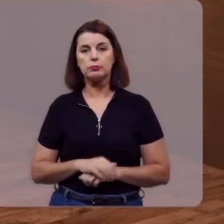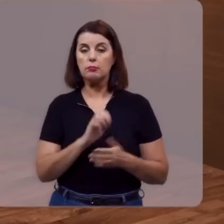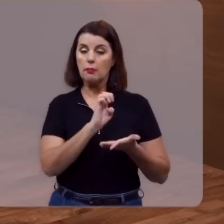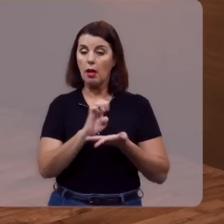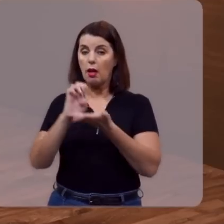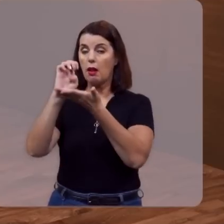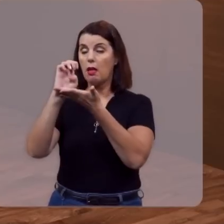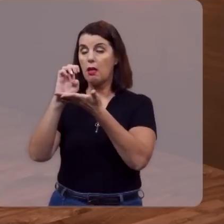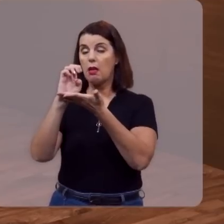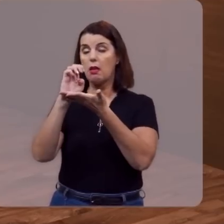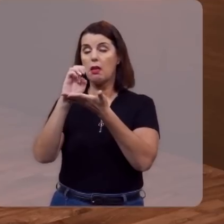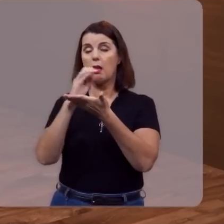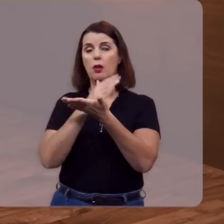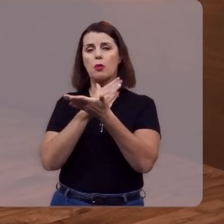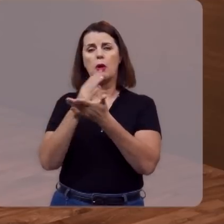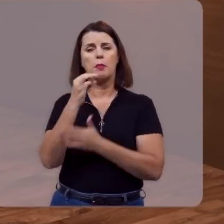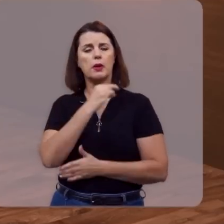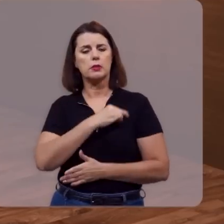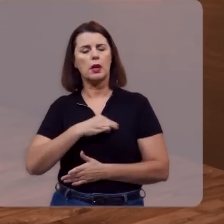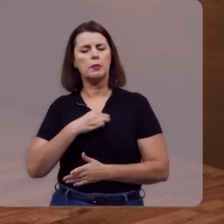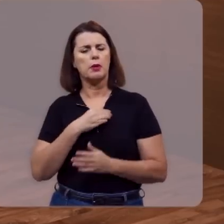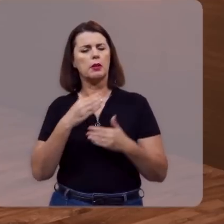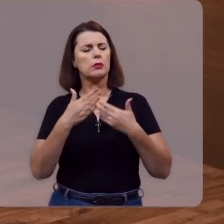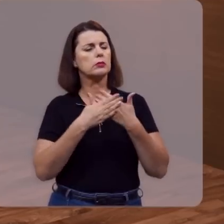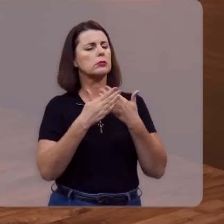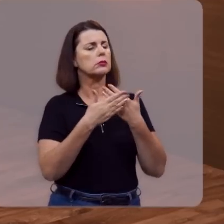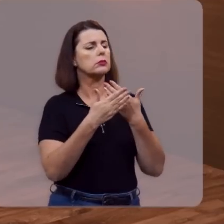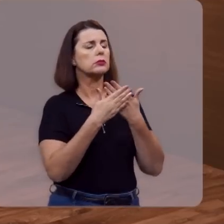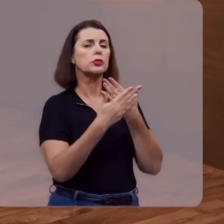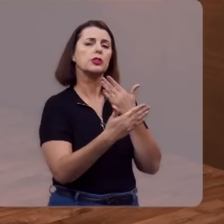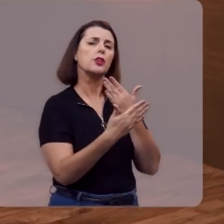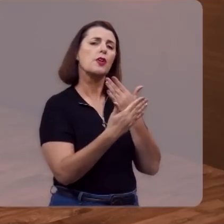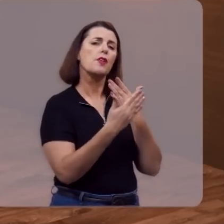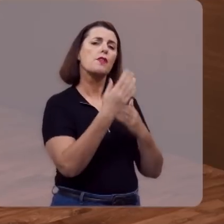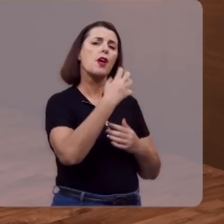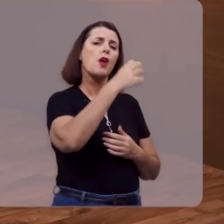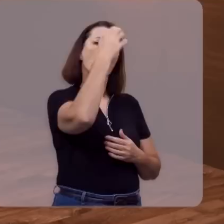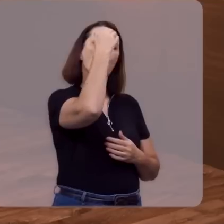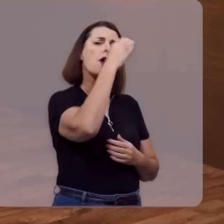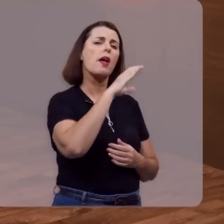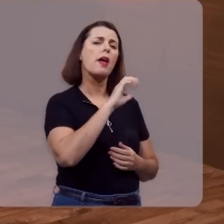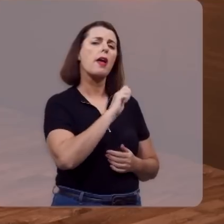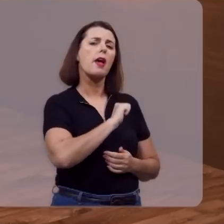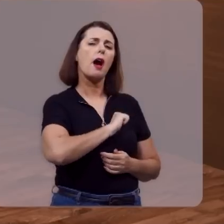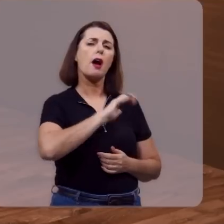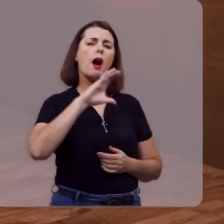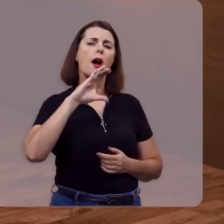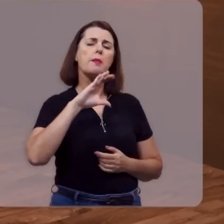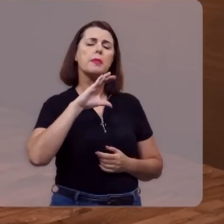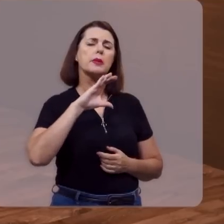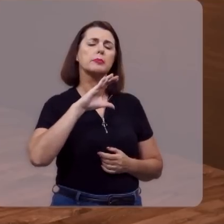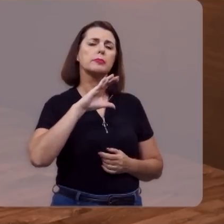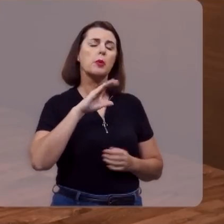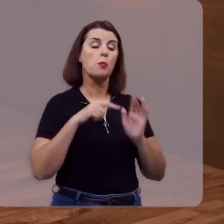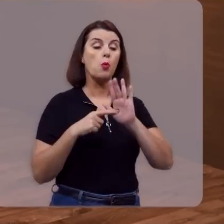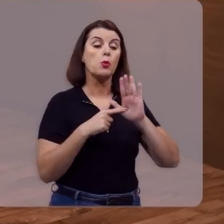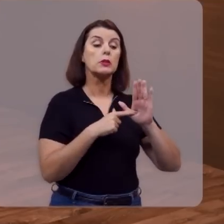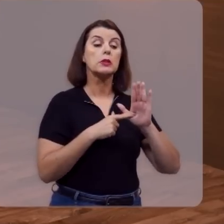Elias começa o seu ministério confrontando o rei Acabe lá no palácio, trazendo uma palavra de juízo à